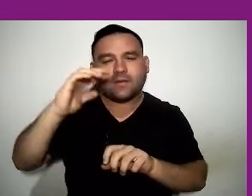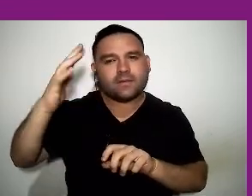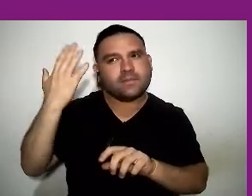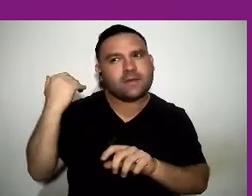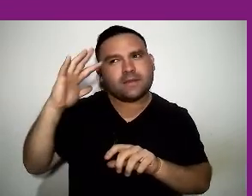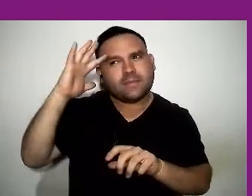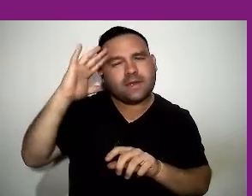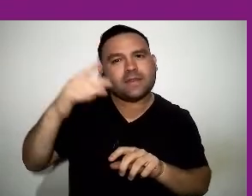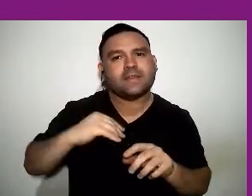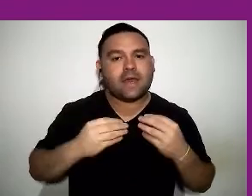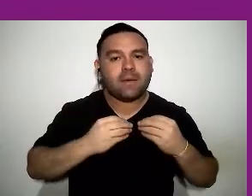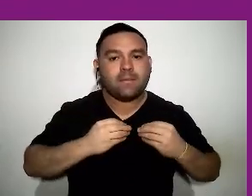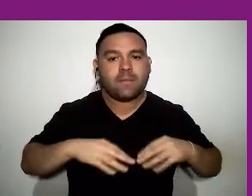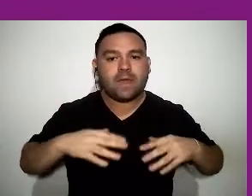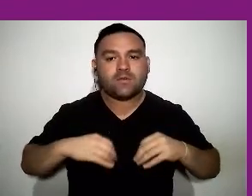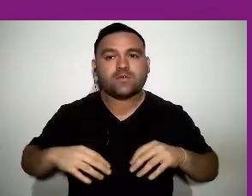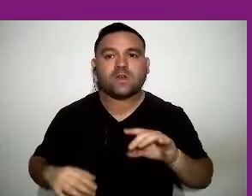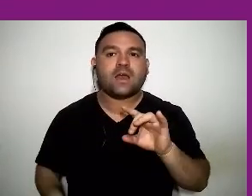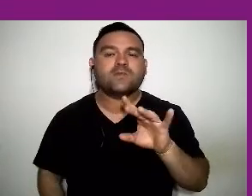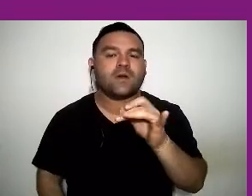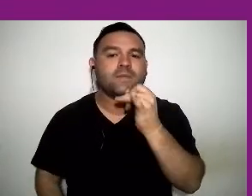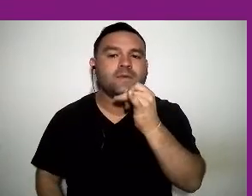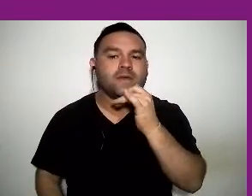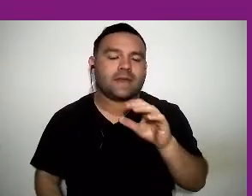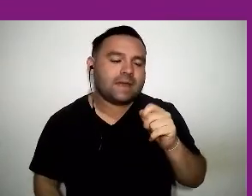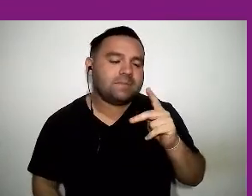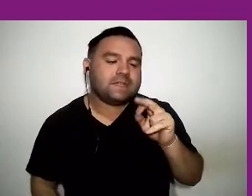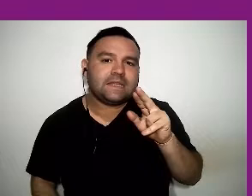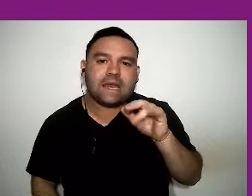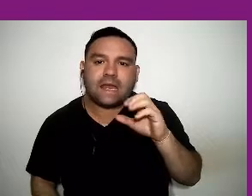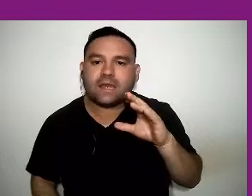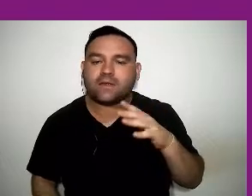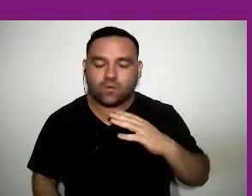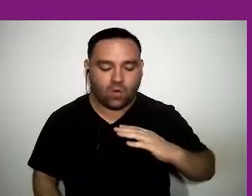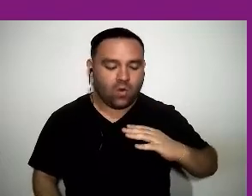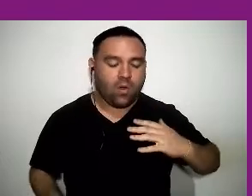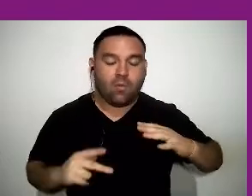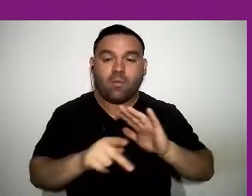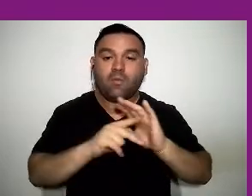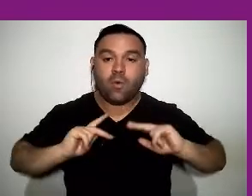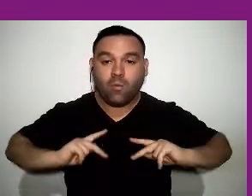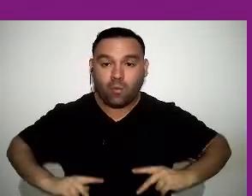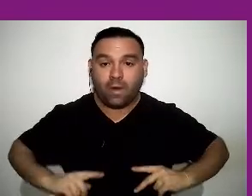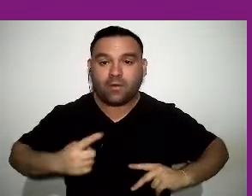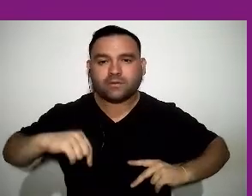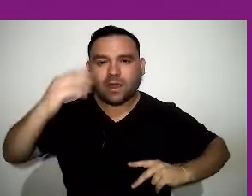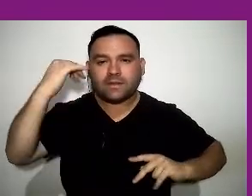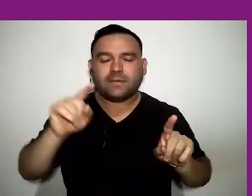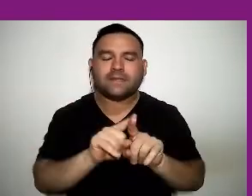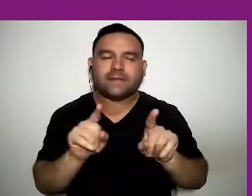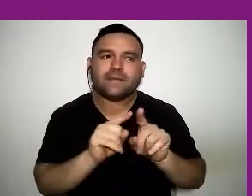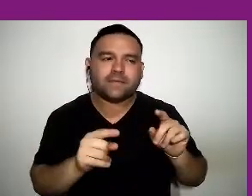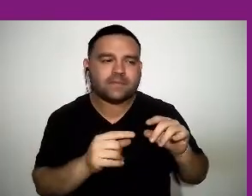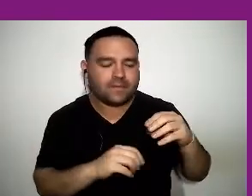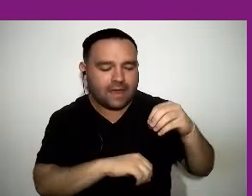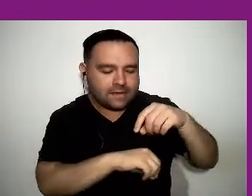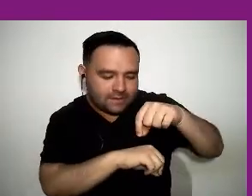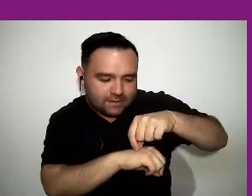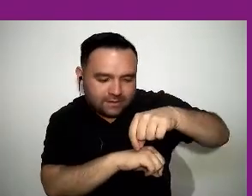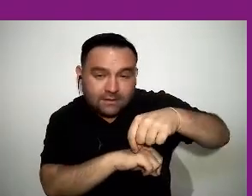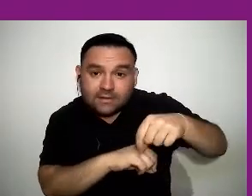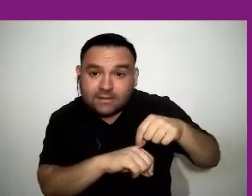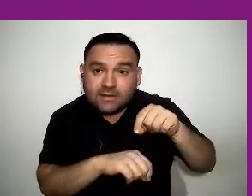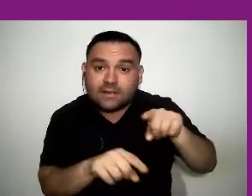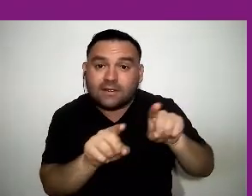que lesava somente o epitélio alveolar, e hoje a gente sabe que esses receptores também se